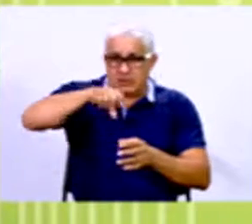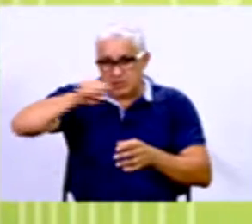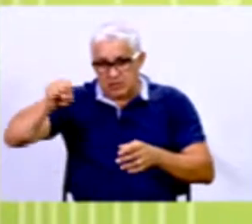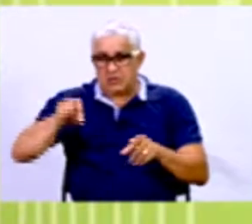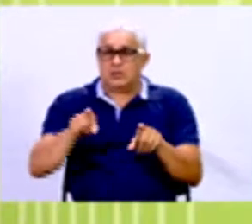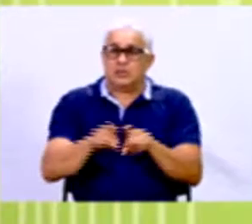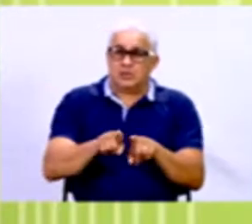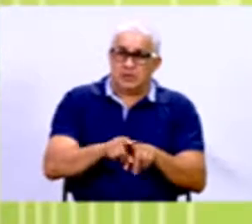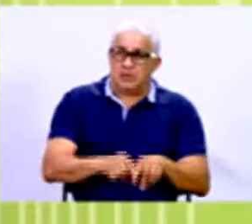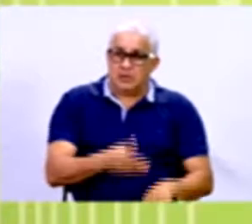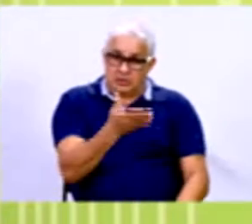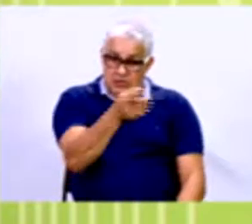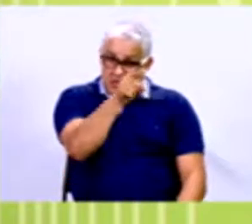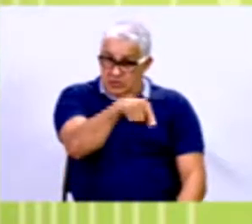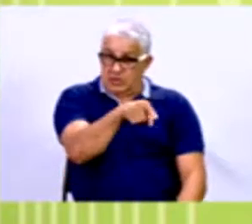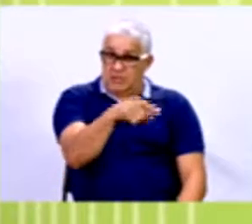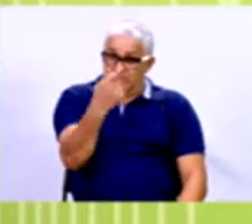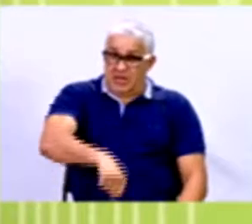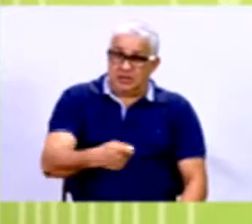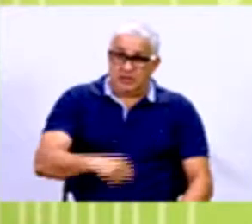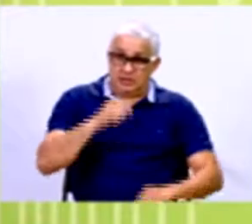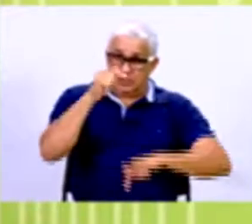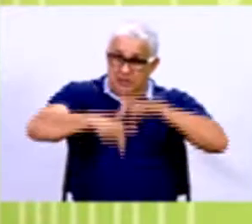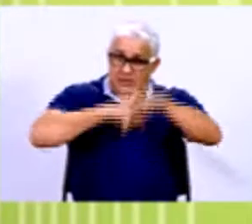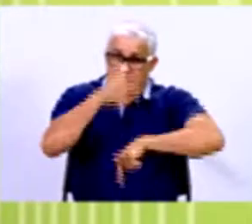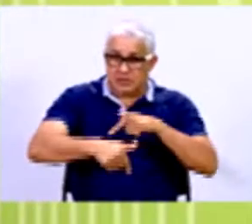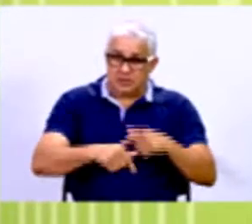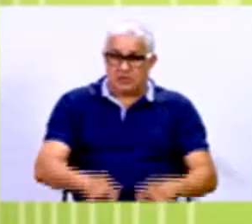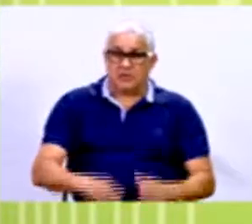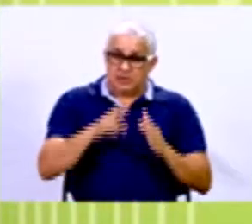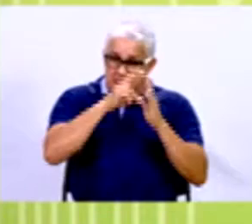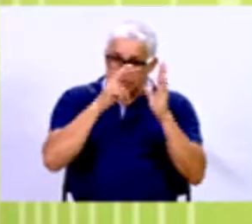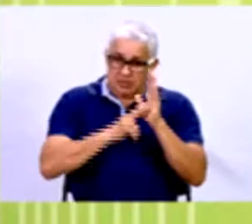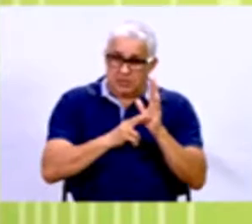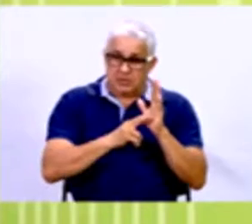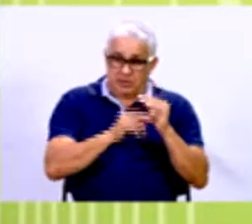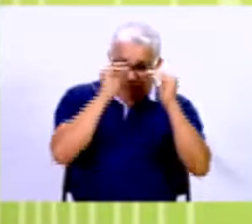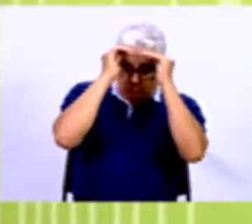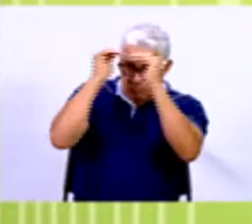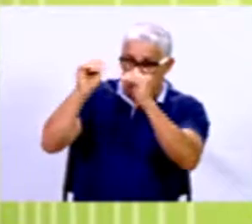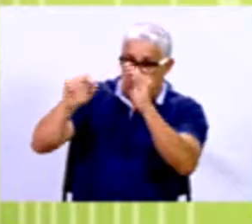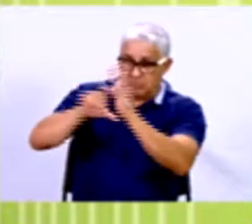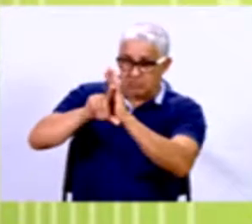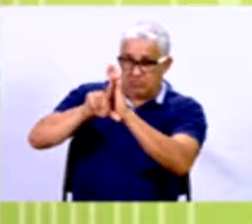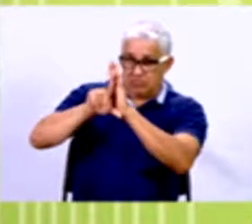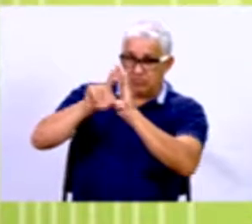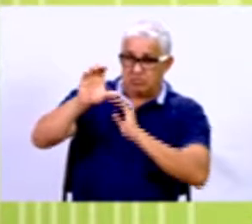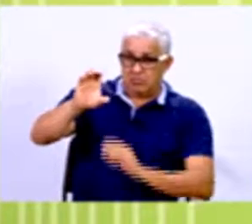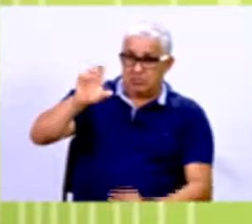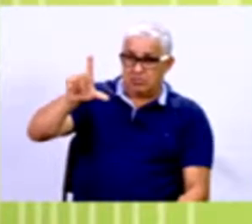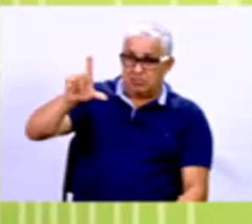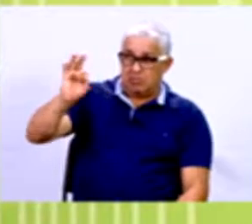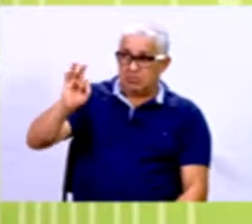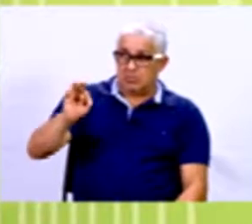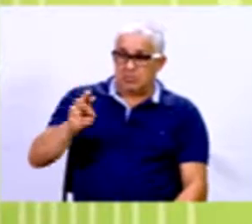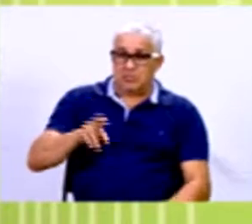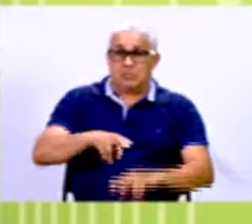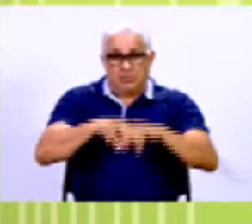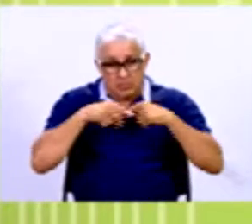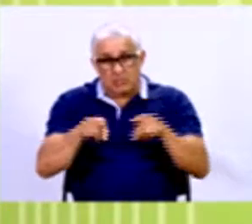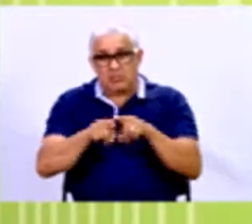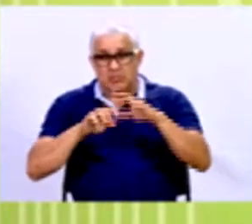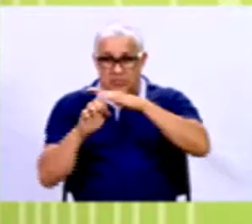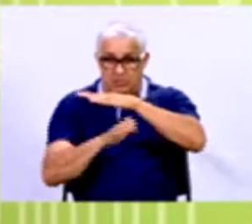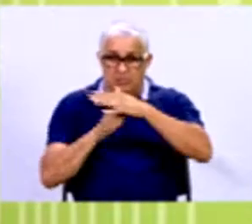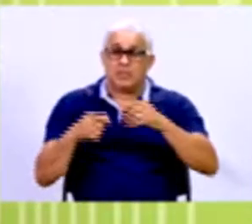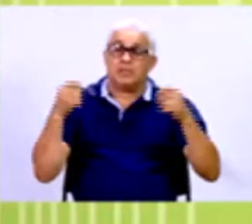ele é regido por uma CLT, Por consequência, a sua empresa, o seu local de trabalho,